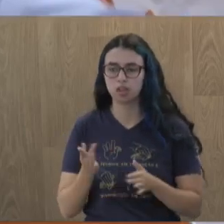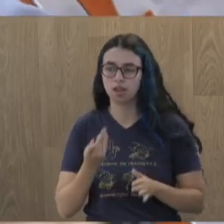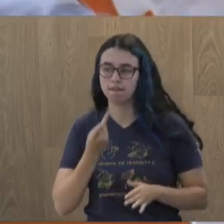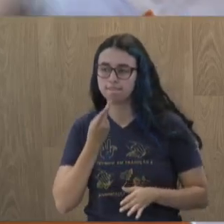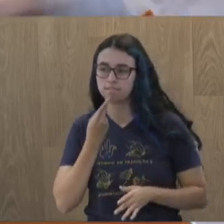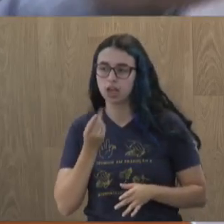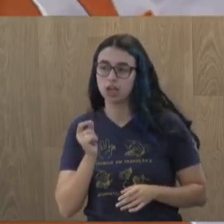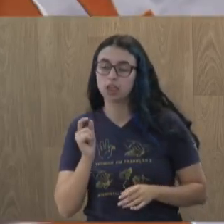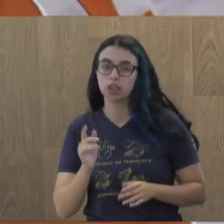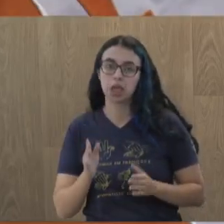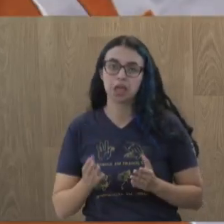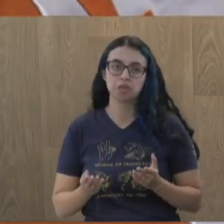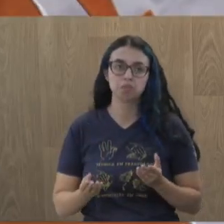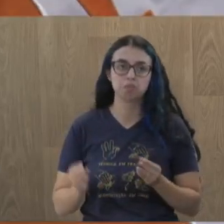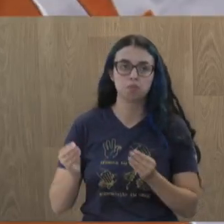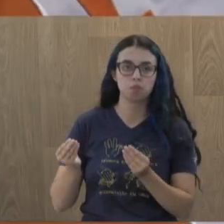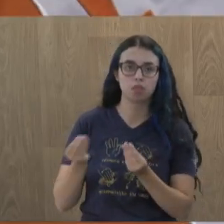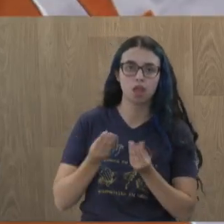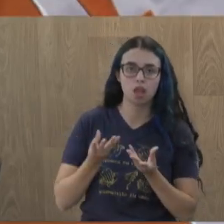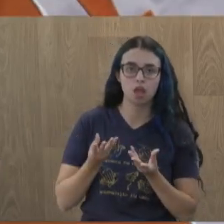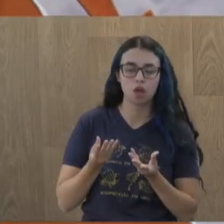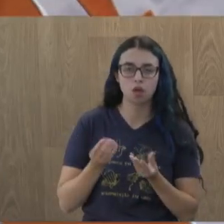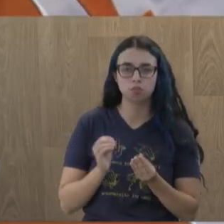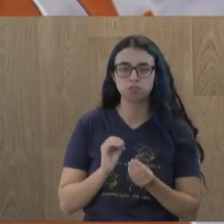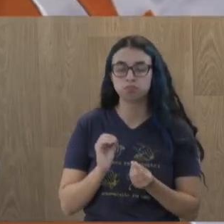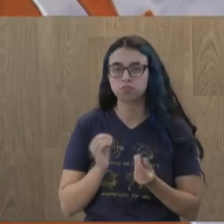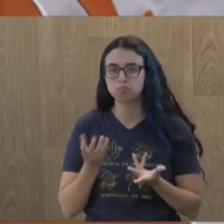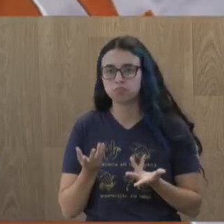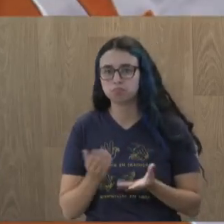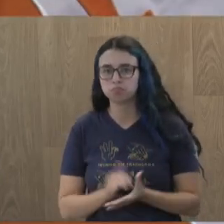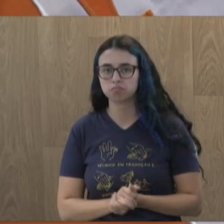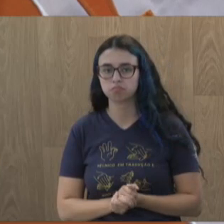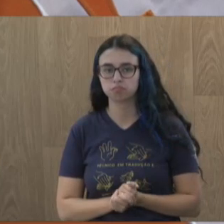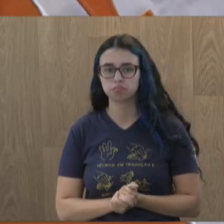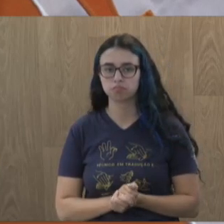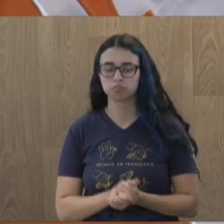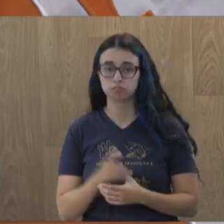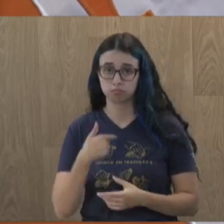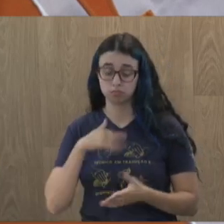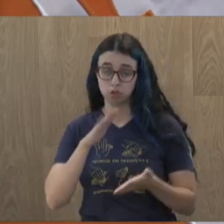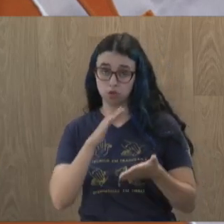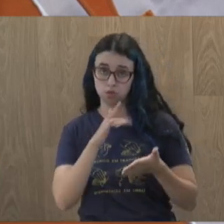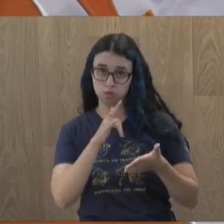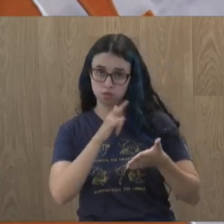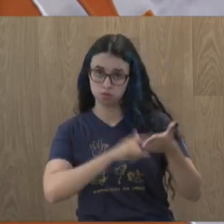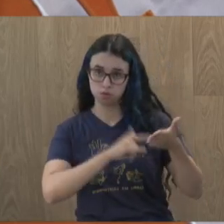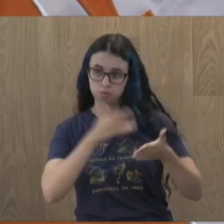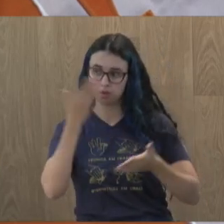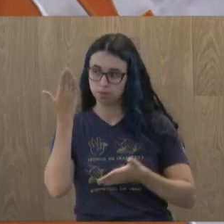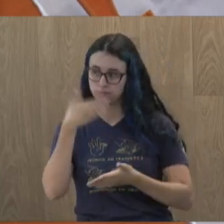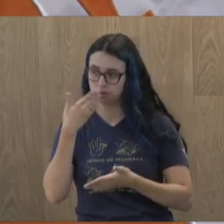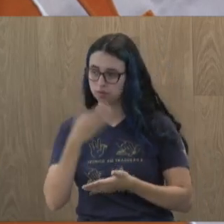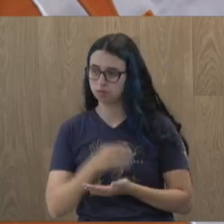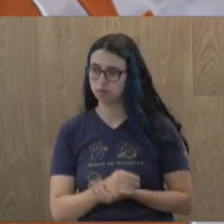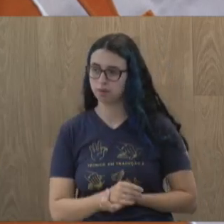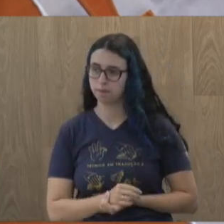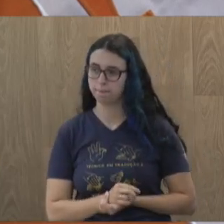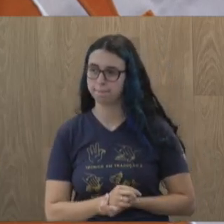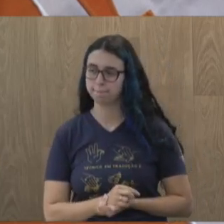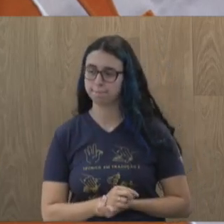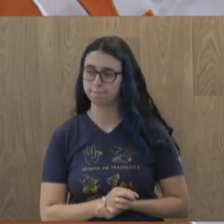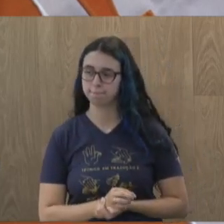quem não trouxe, eu vou provar. Que aí acaba logo essa conversa. Não, eu não. Quem trouxe